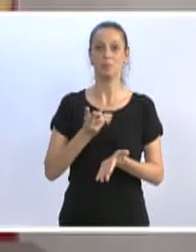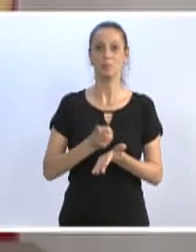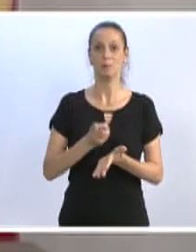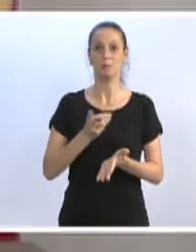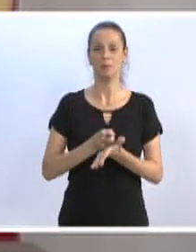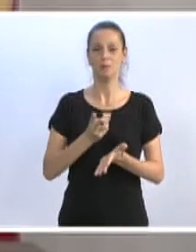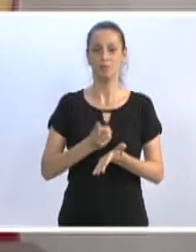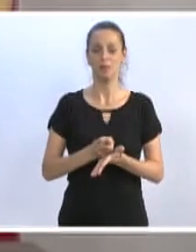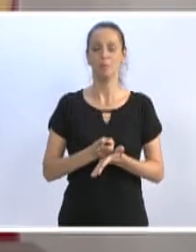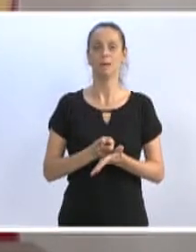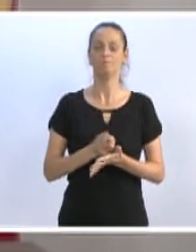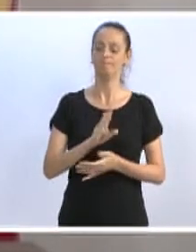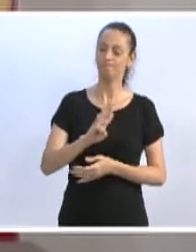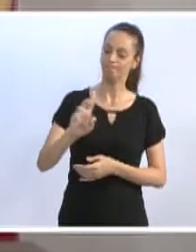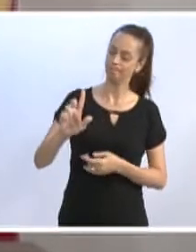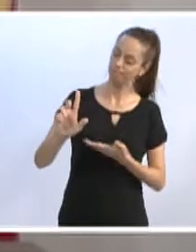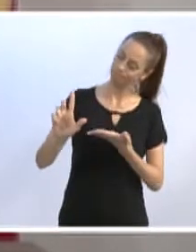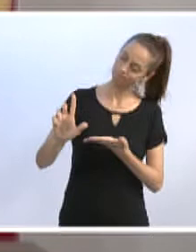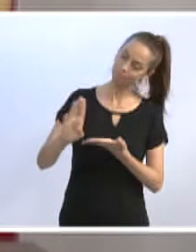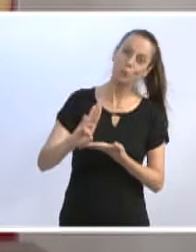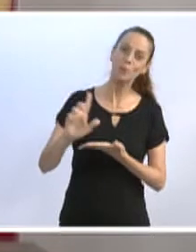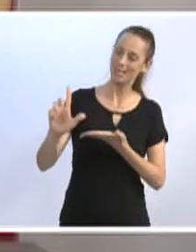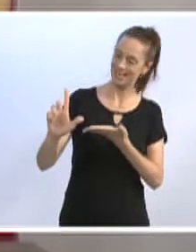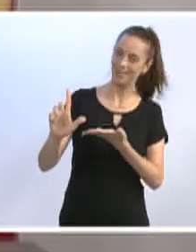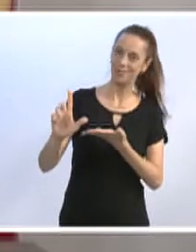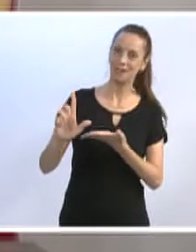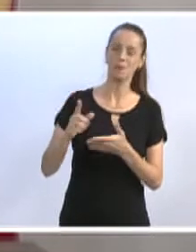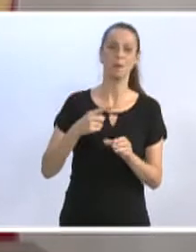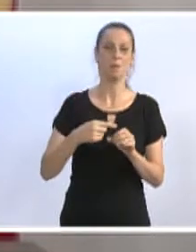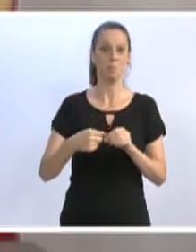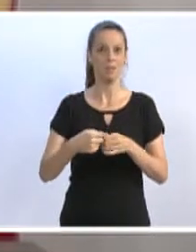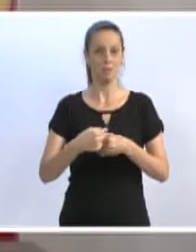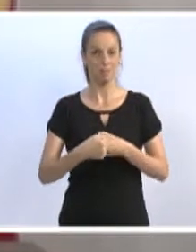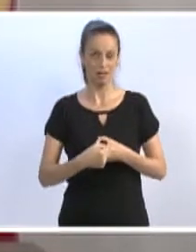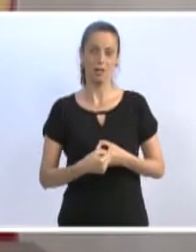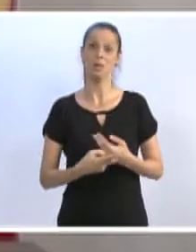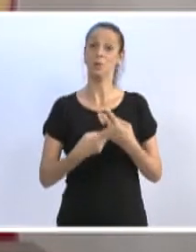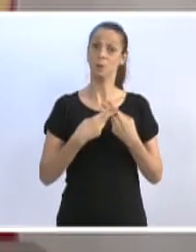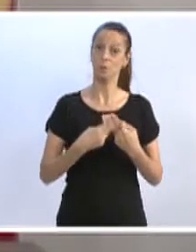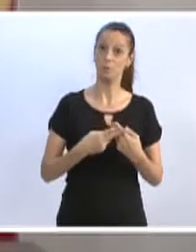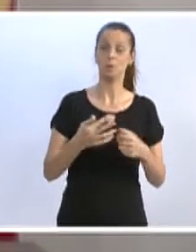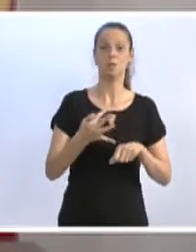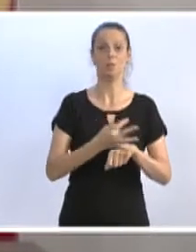sempre, Blumenau como uma cidade tolerante, como uma cidade que